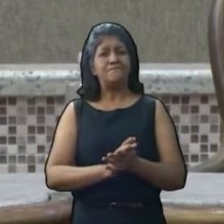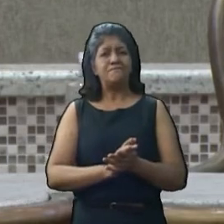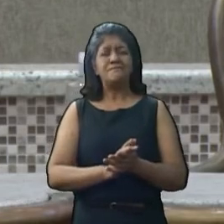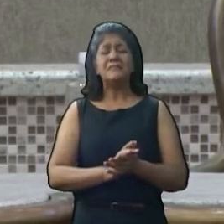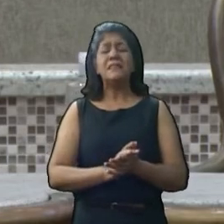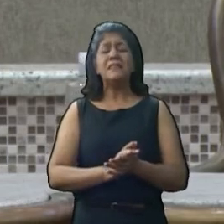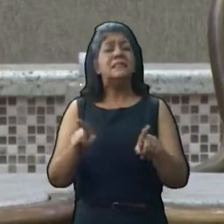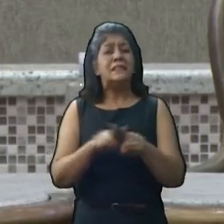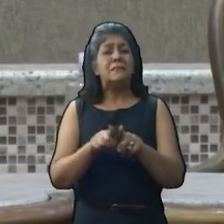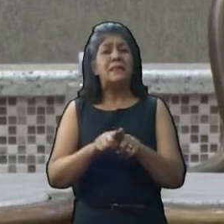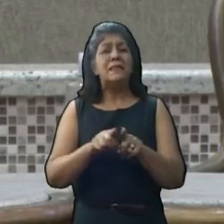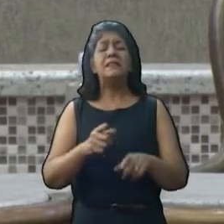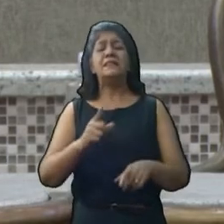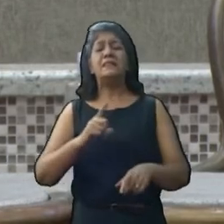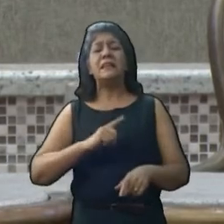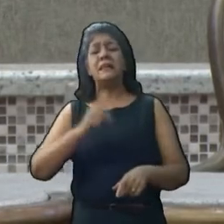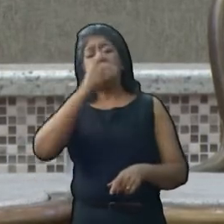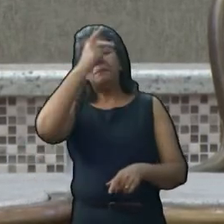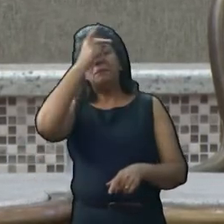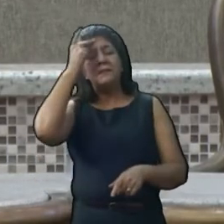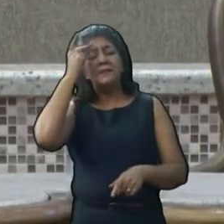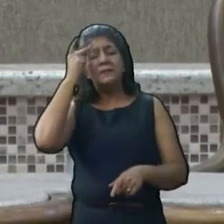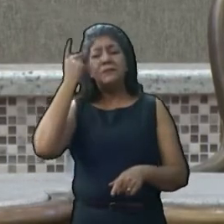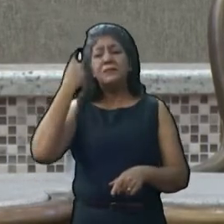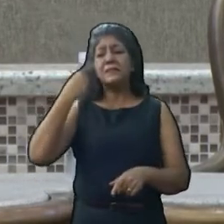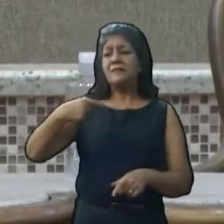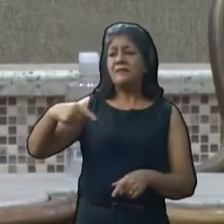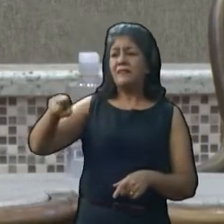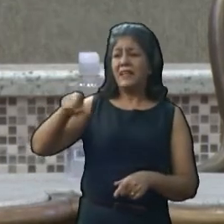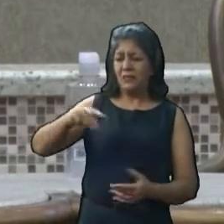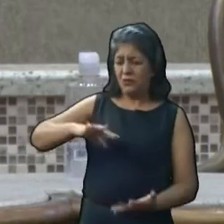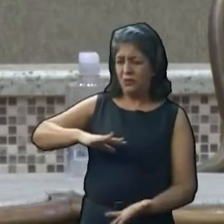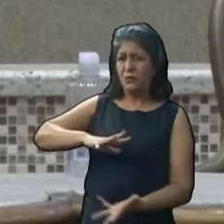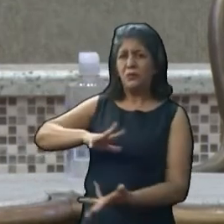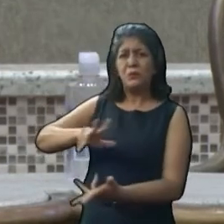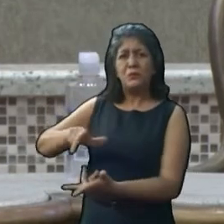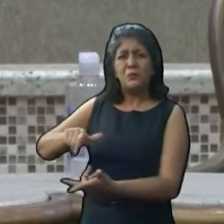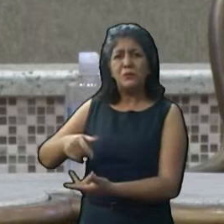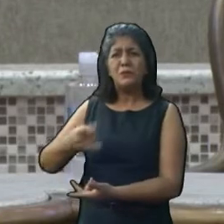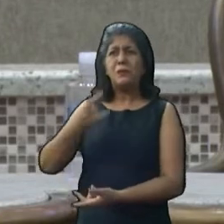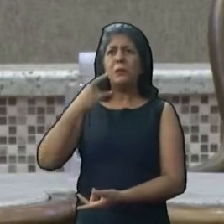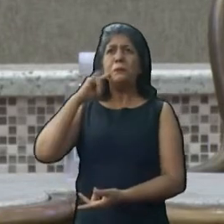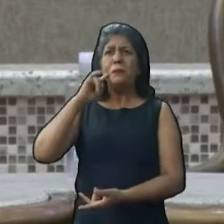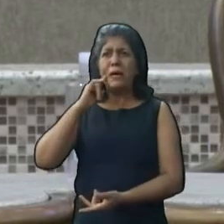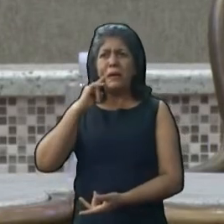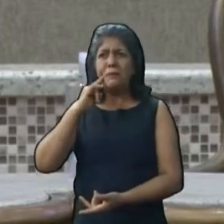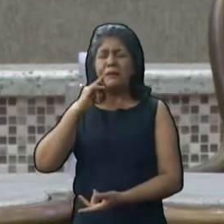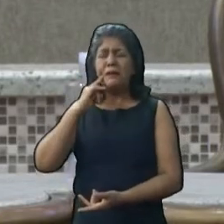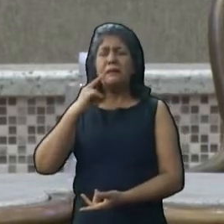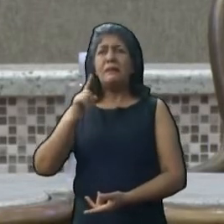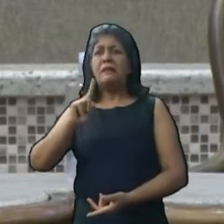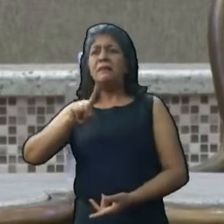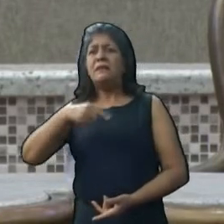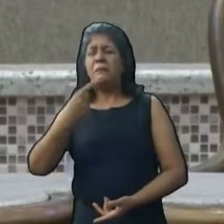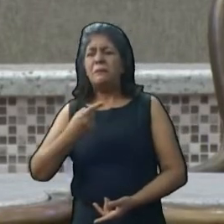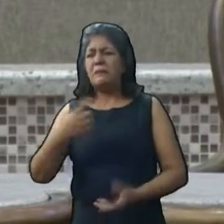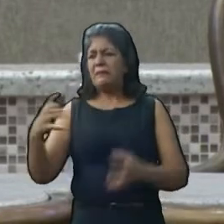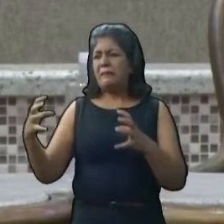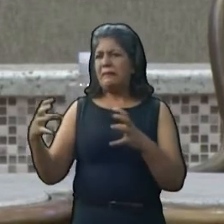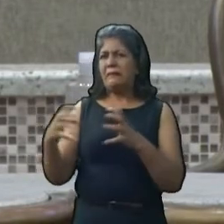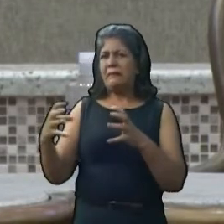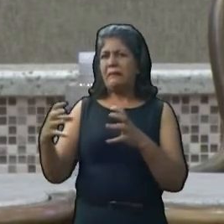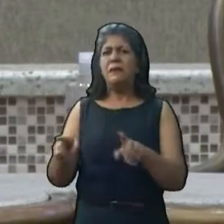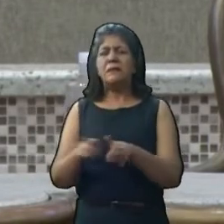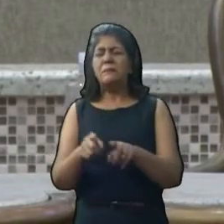marca essa embriagueis essa embriaguez a pessoa perde o controle de si mesmo e quantos